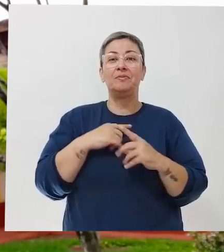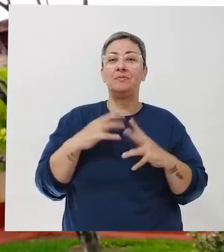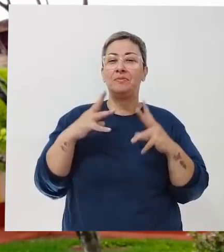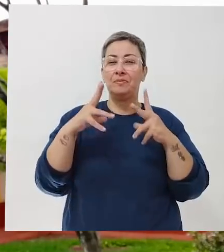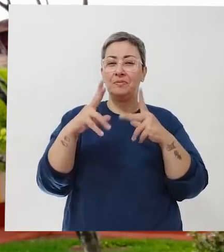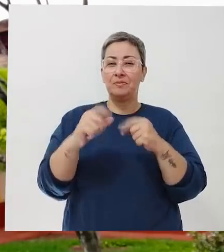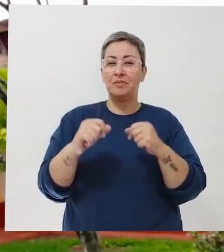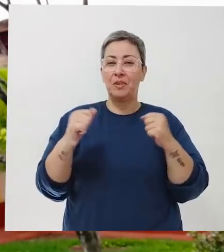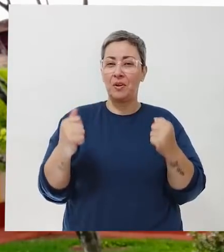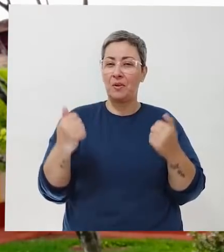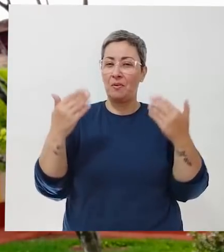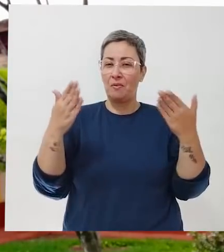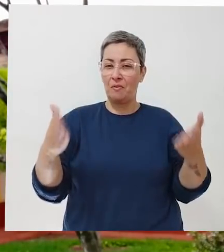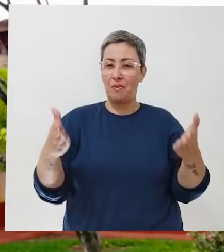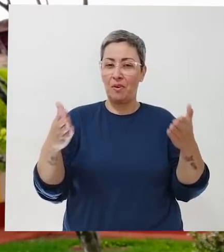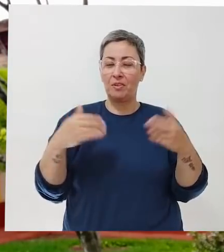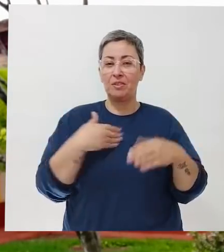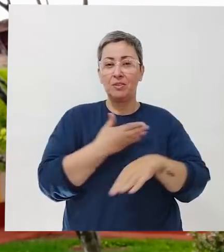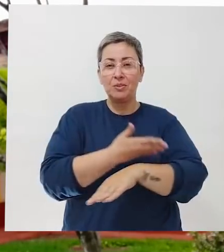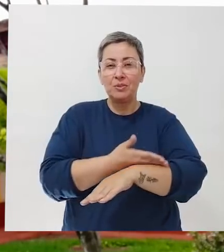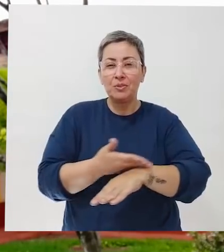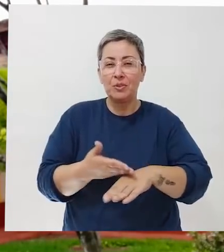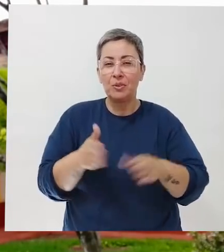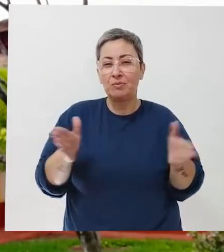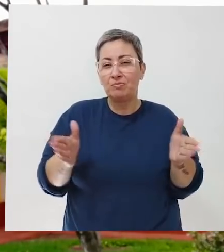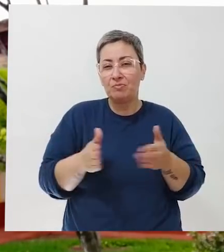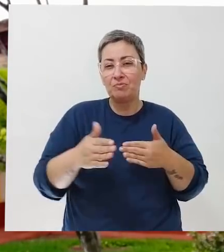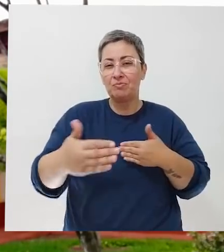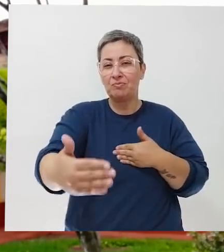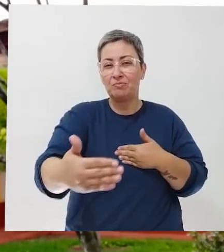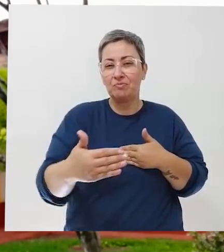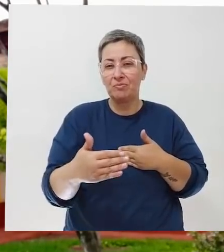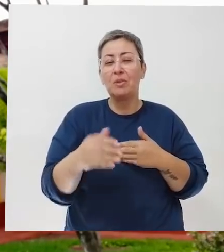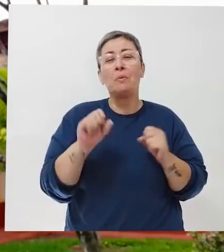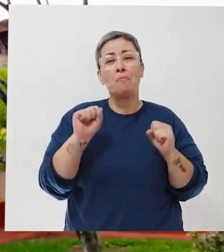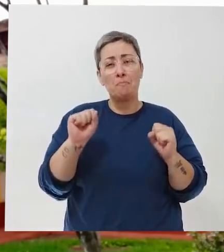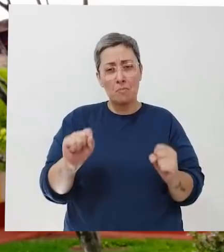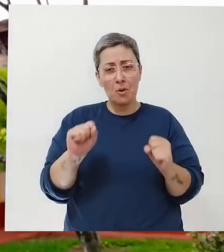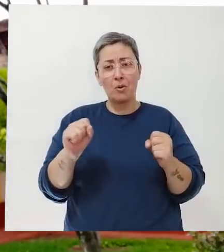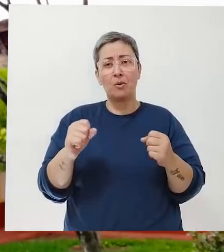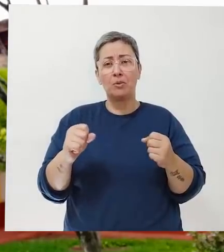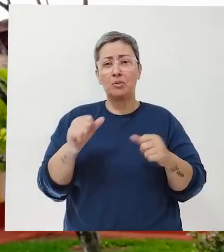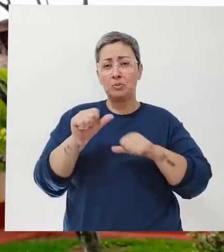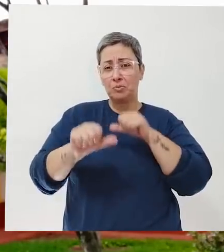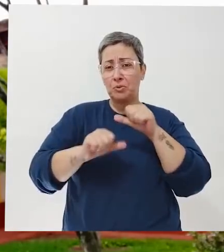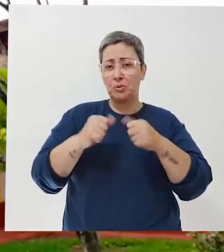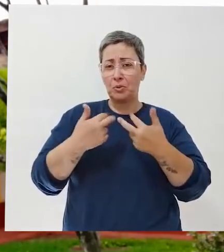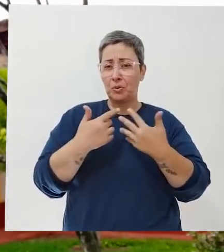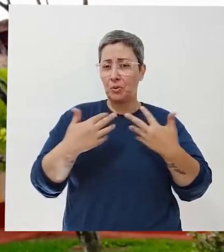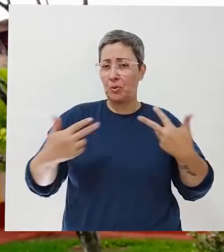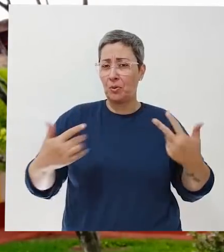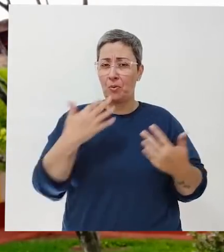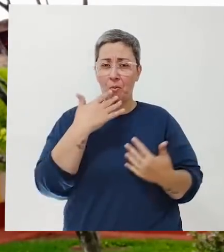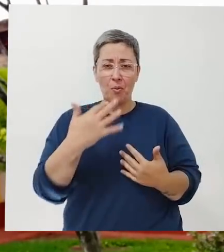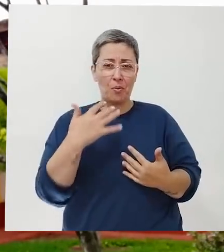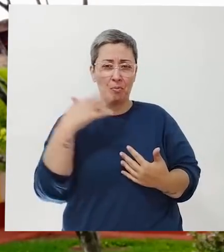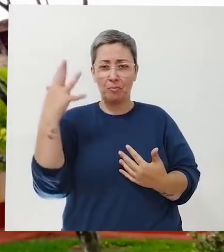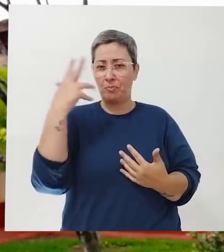Descobriu que tudo fora do seu caminho estreito e curto pode se vestir com